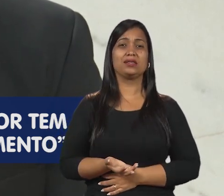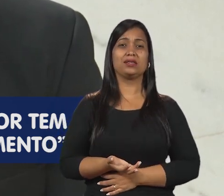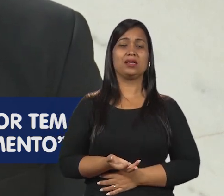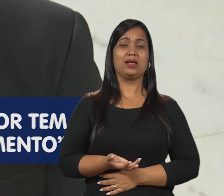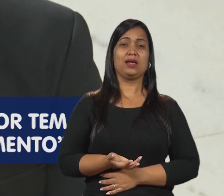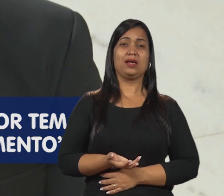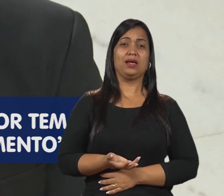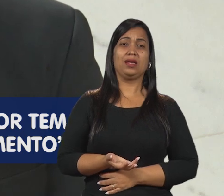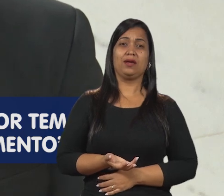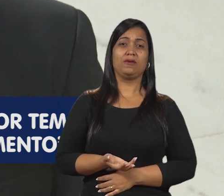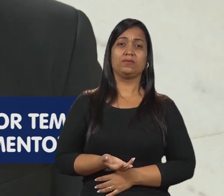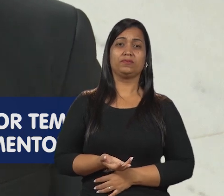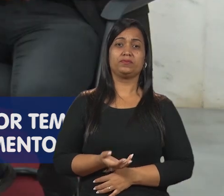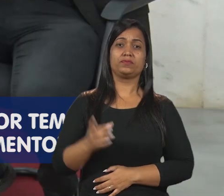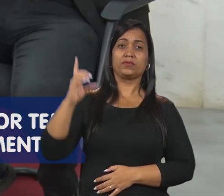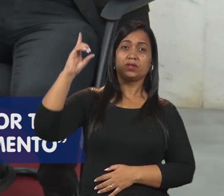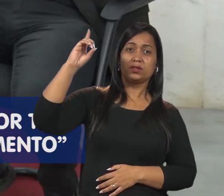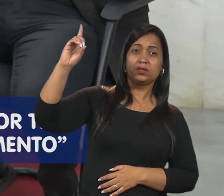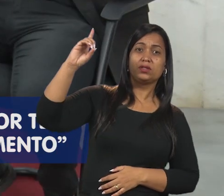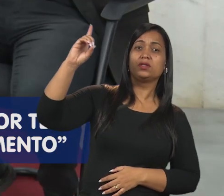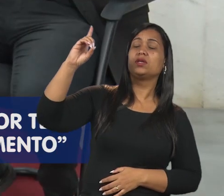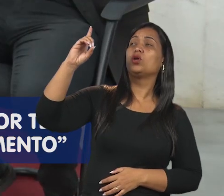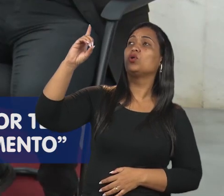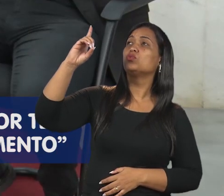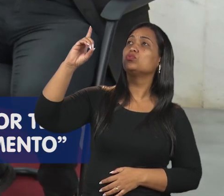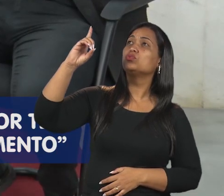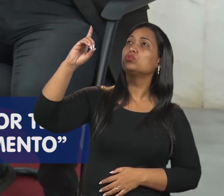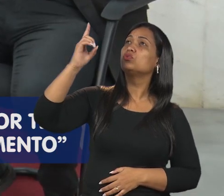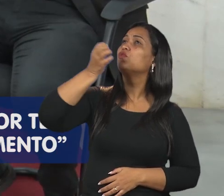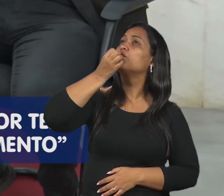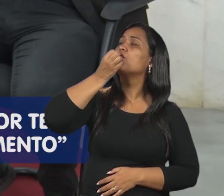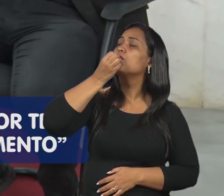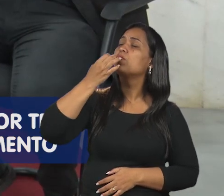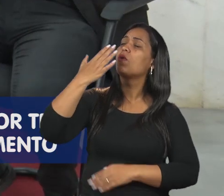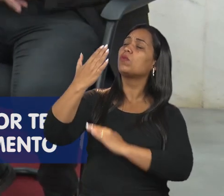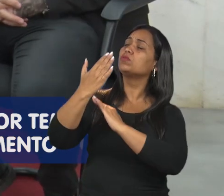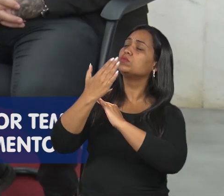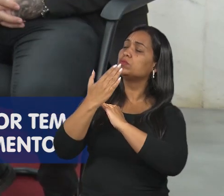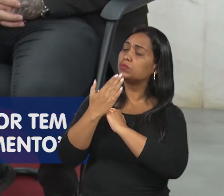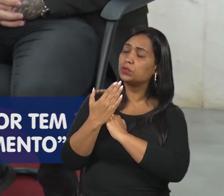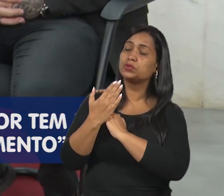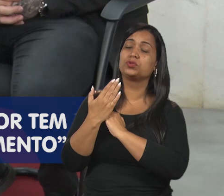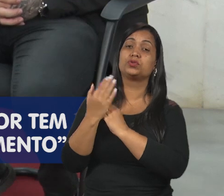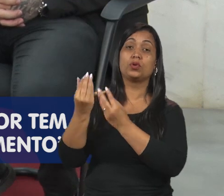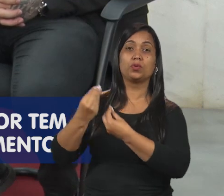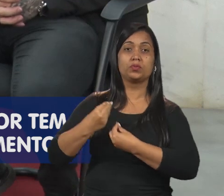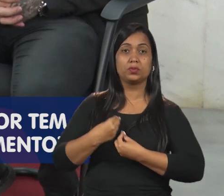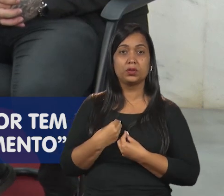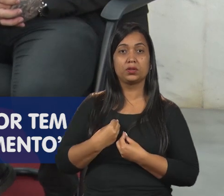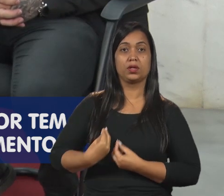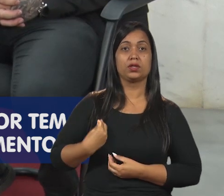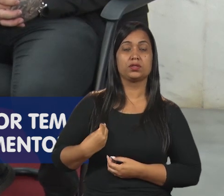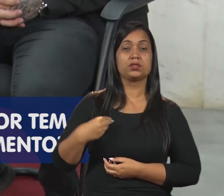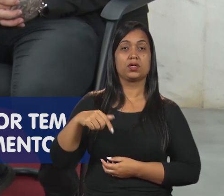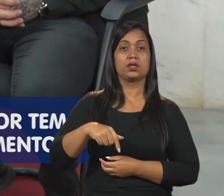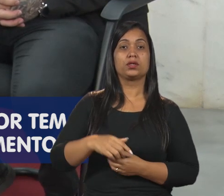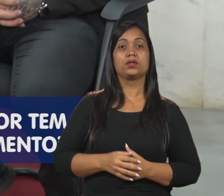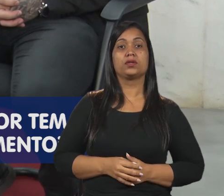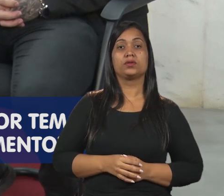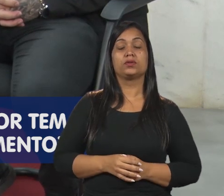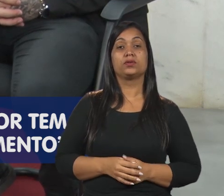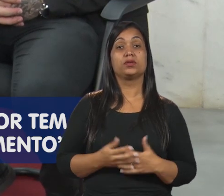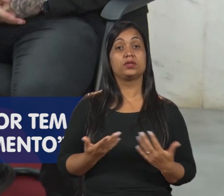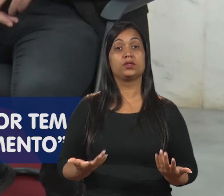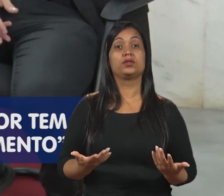assim, na verdade, falo que Deus foi muito bom comigo de me proporcionar estar aqui. E eu